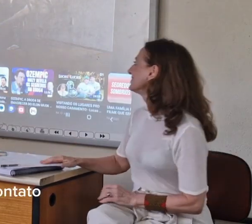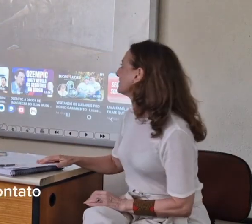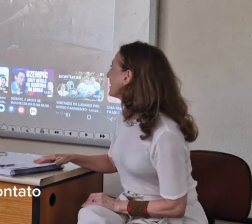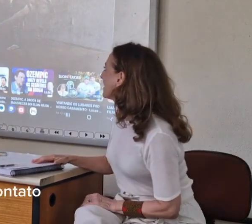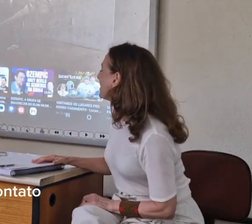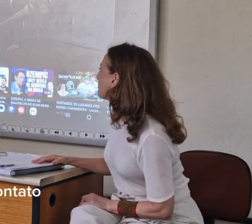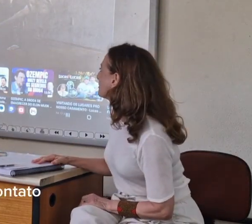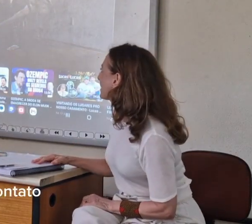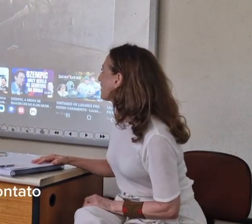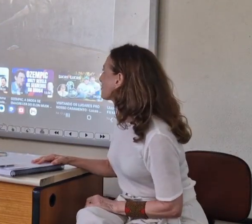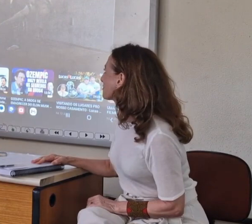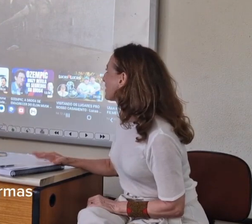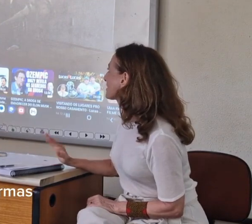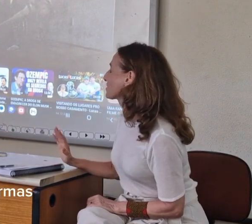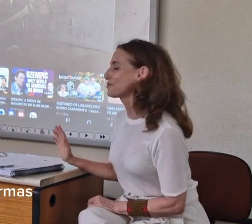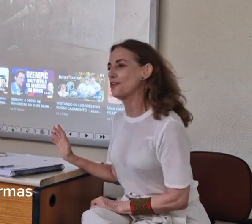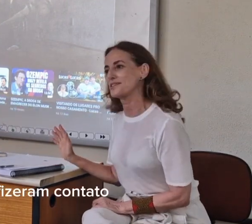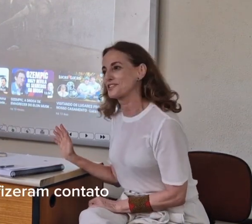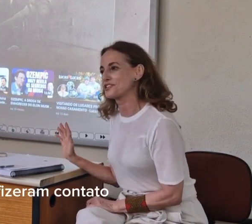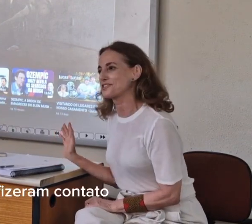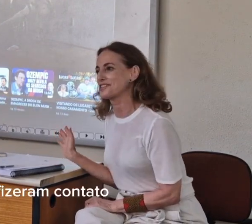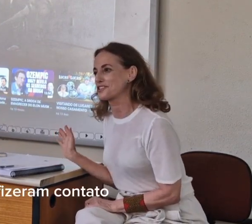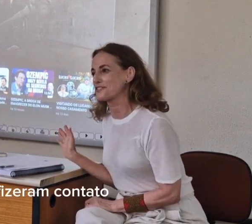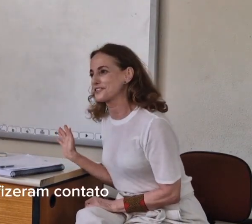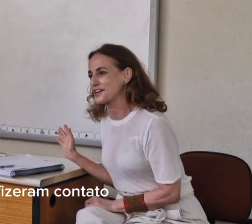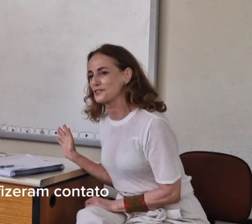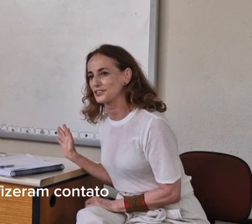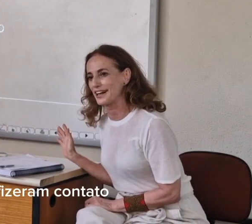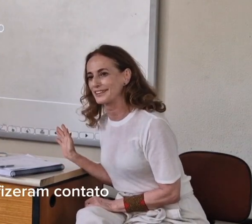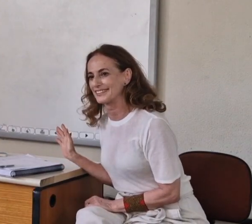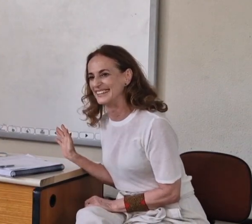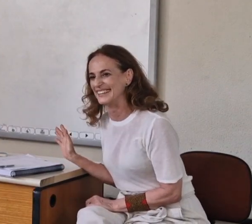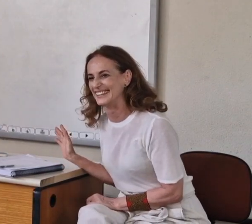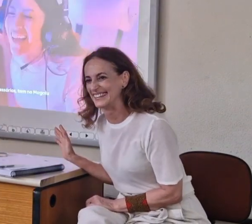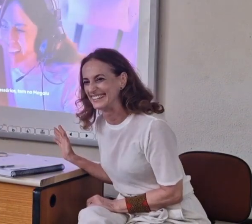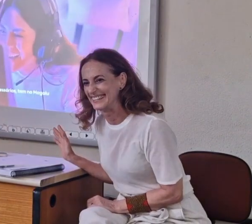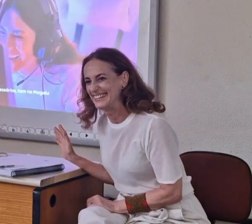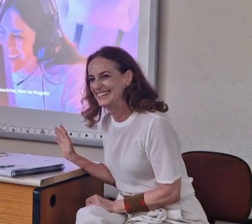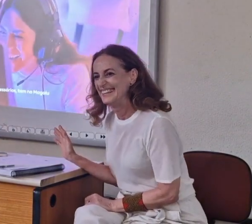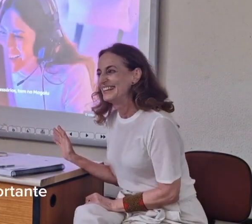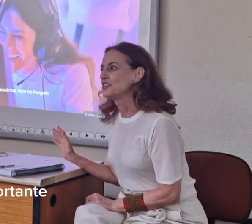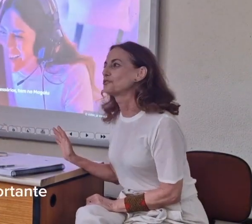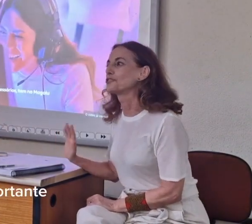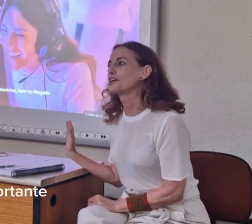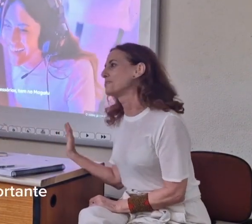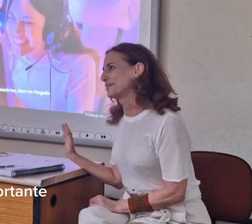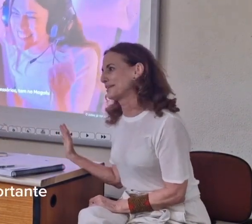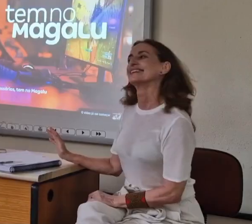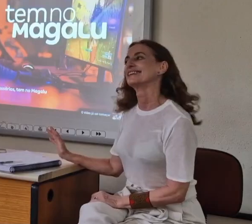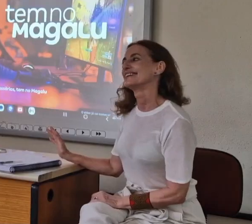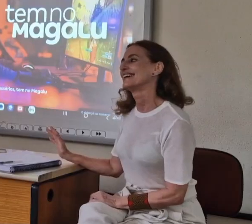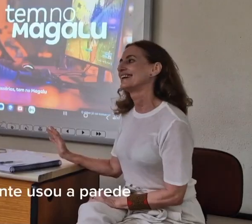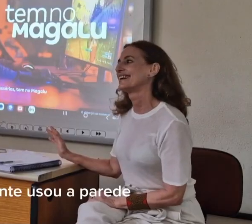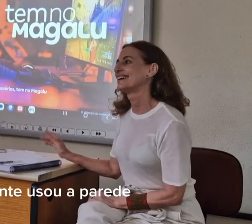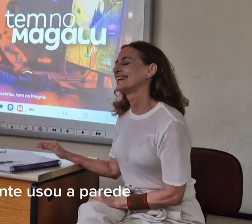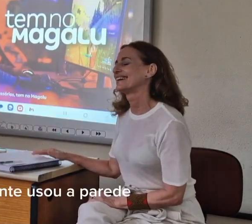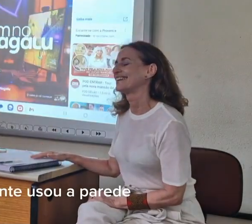Então, aí é contato de diversas formas, a gente, se vocês já fizeram contato, e tudo aí com